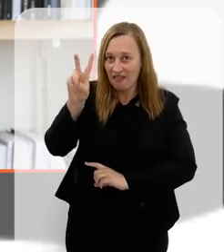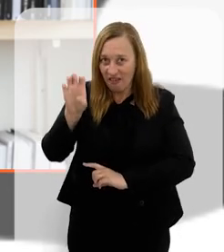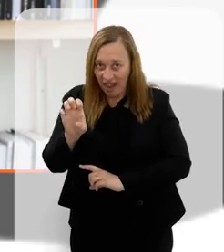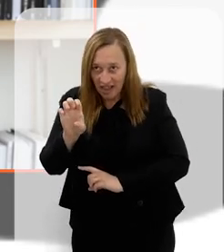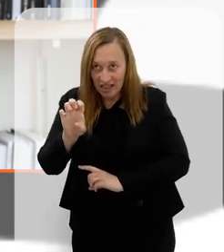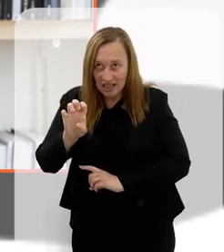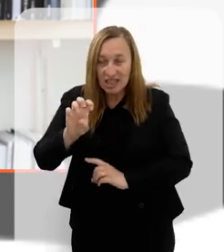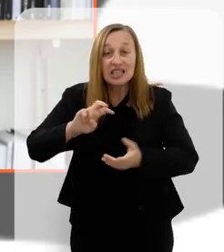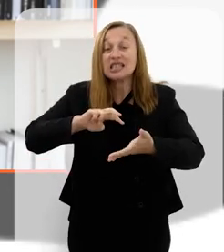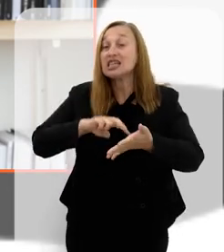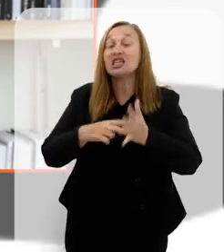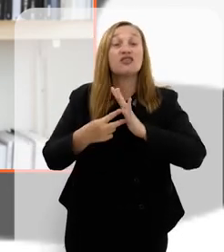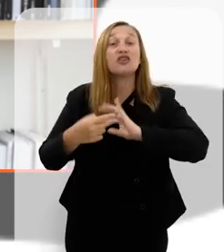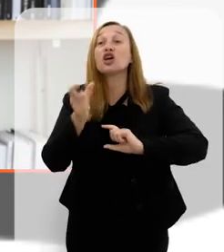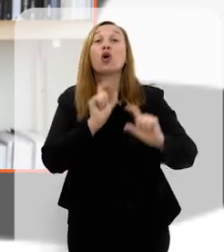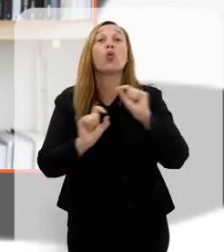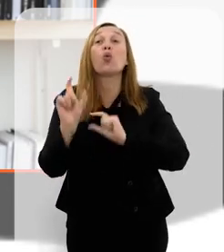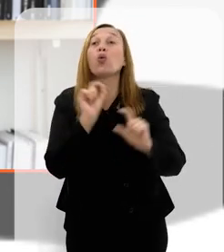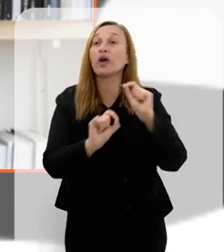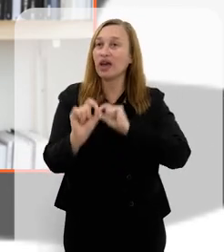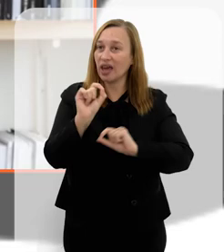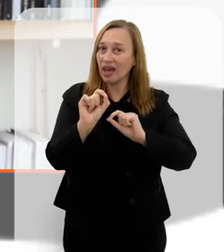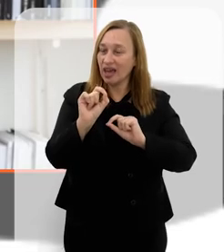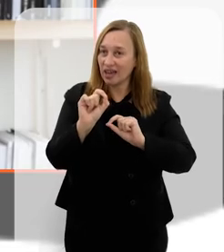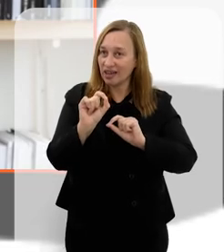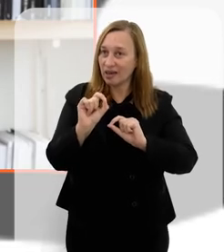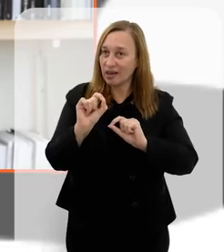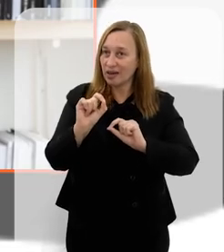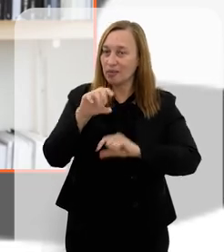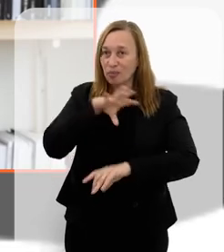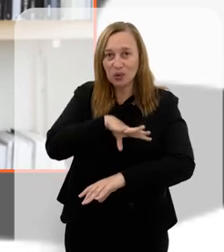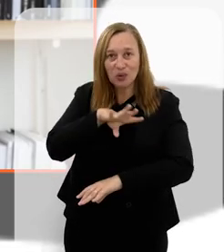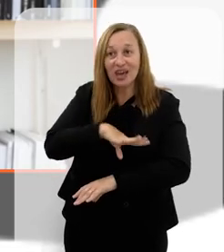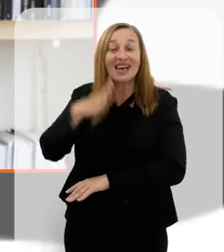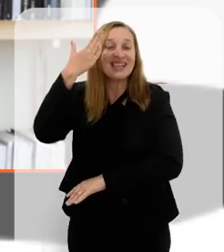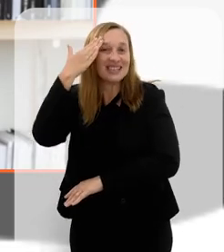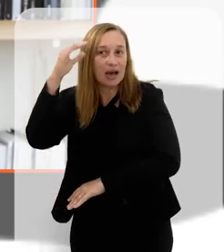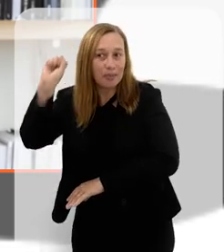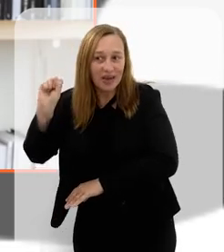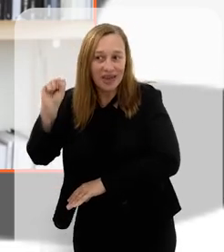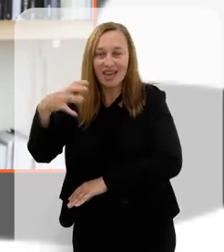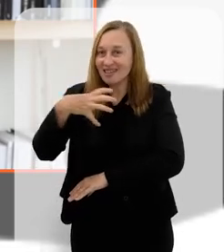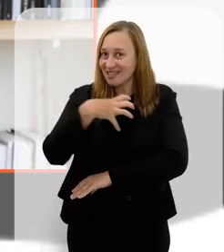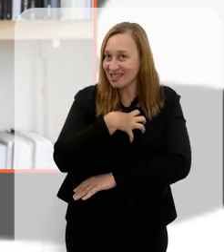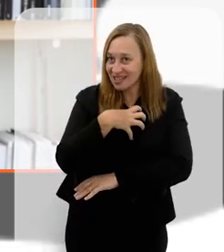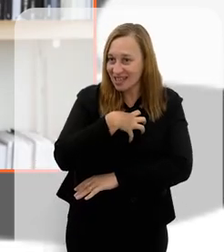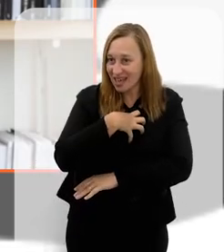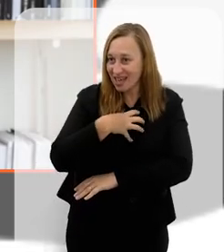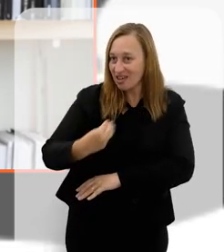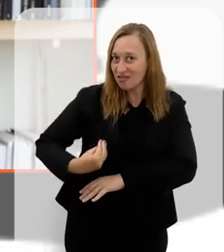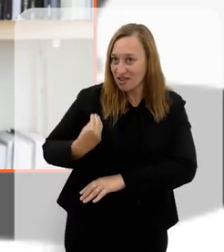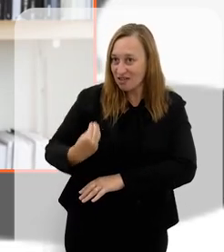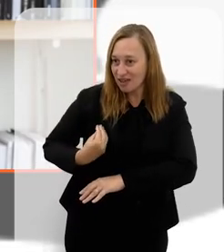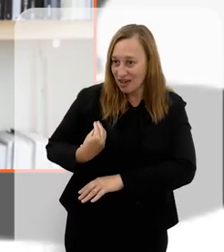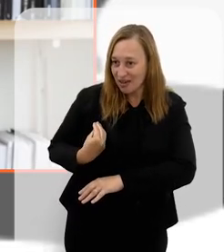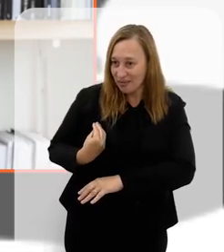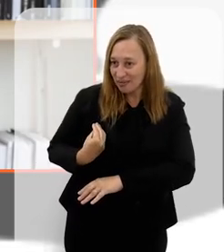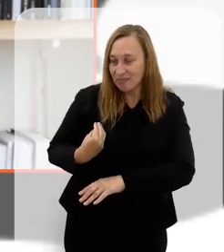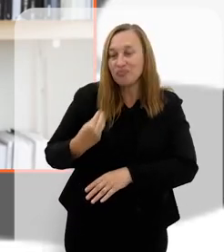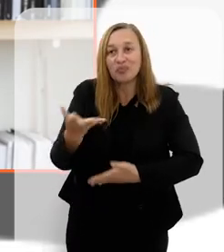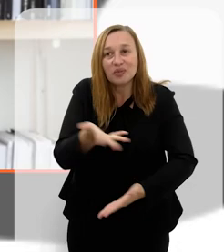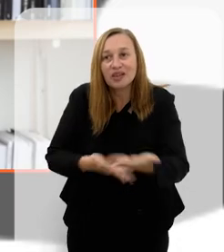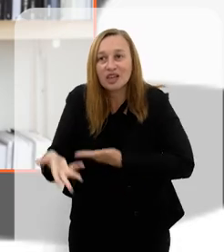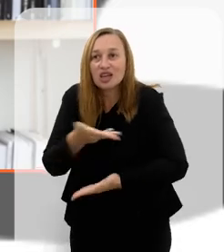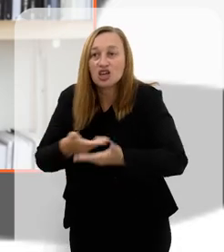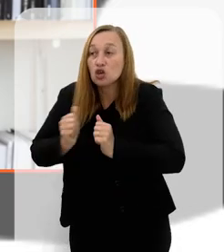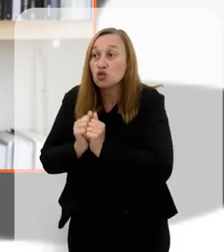significa Savoir Être et Vivre Ensemble, que em português é saber ser e conviver.